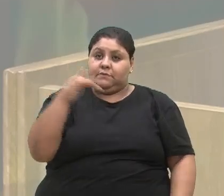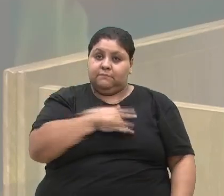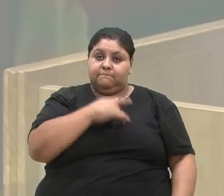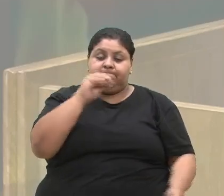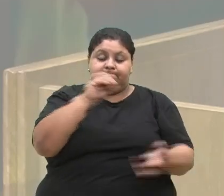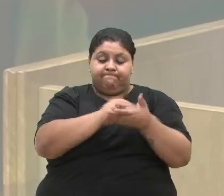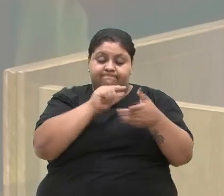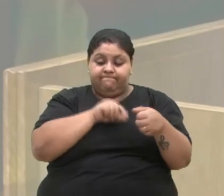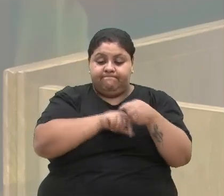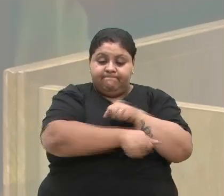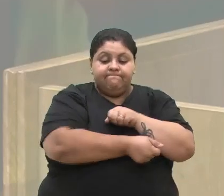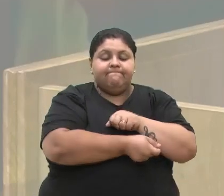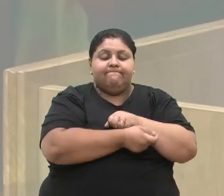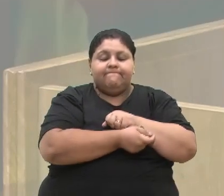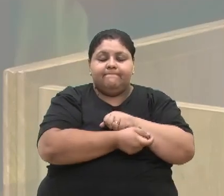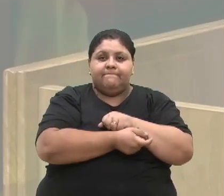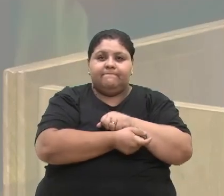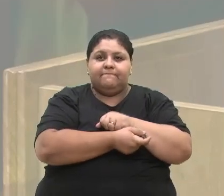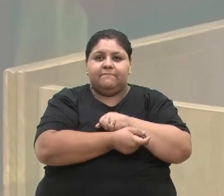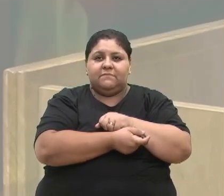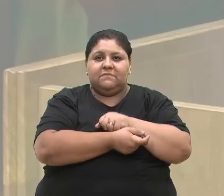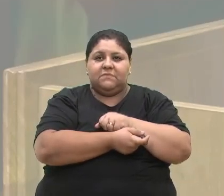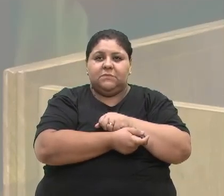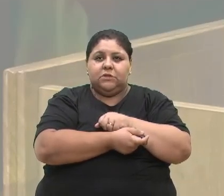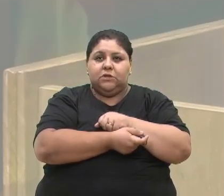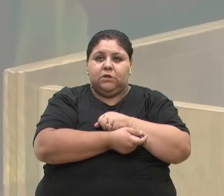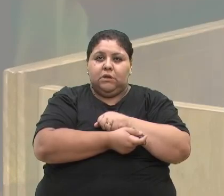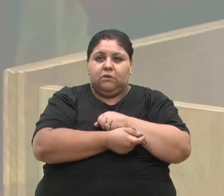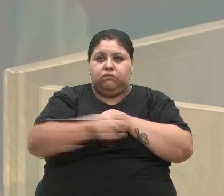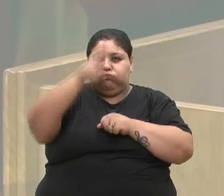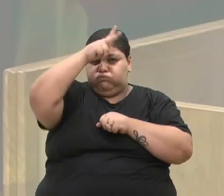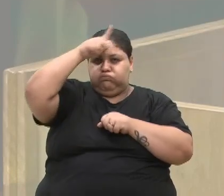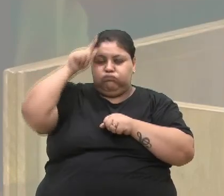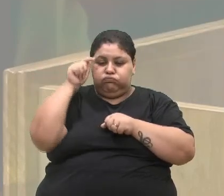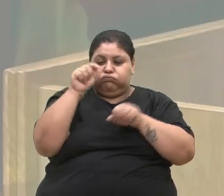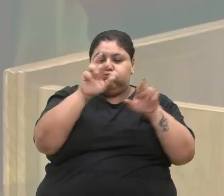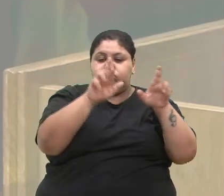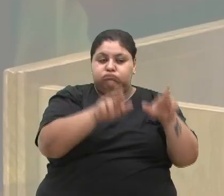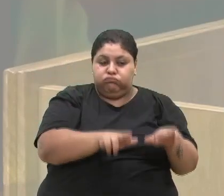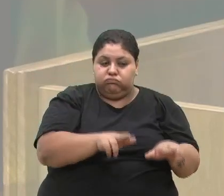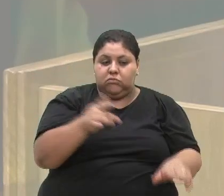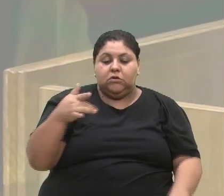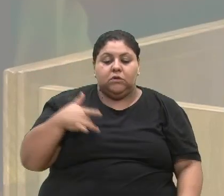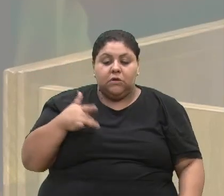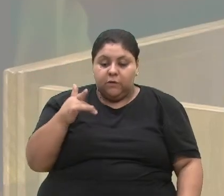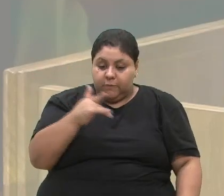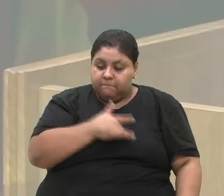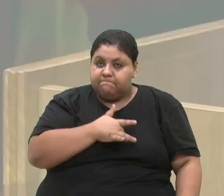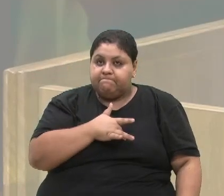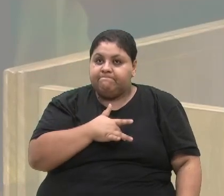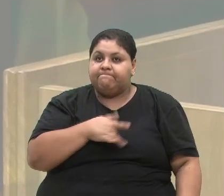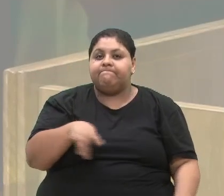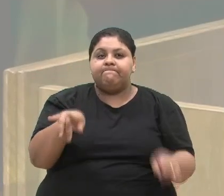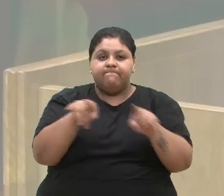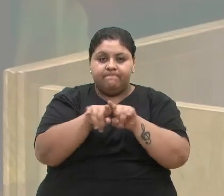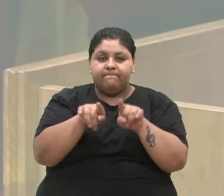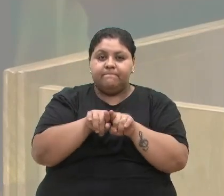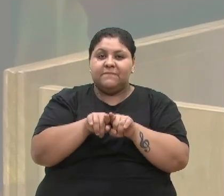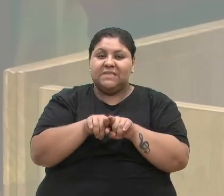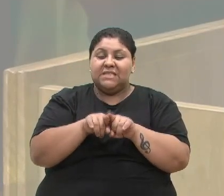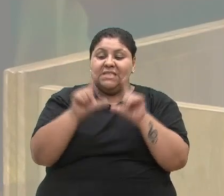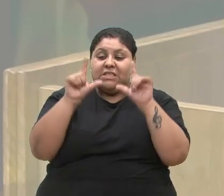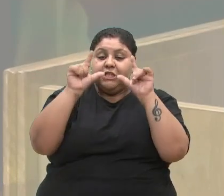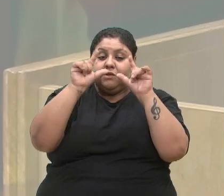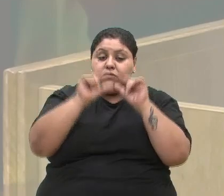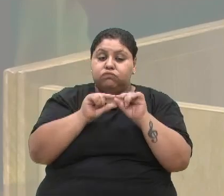investimentos de municípios da região, contemplando a saúde, e bem como também uma diminuição